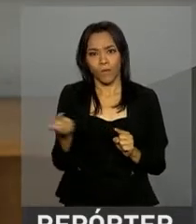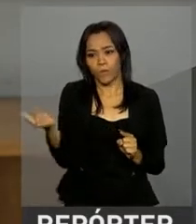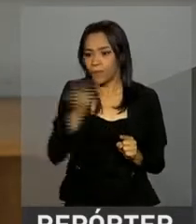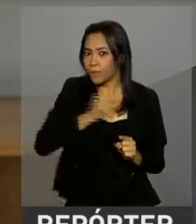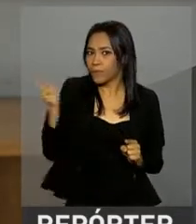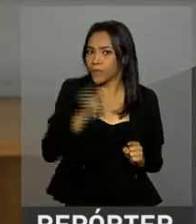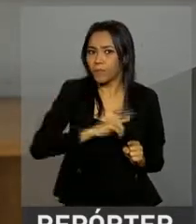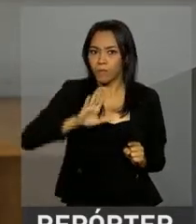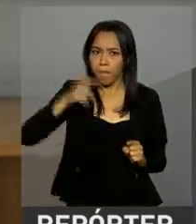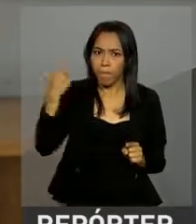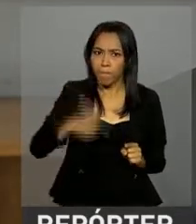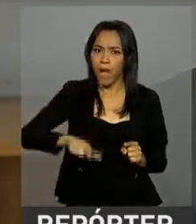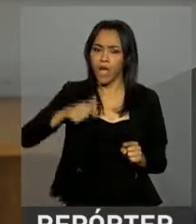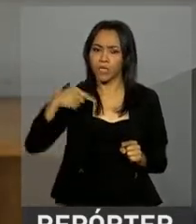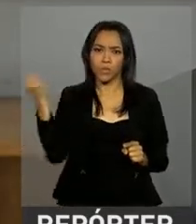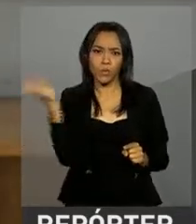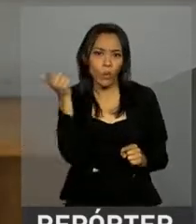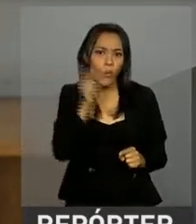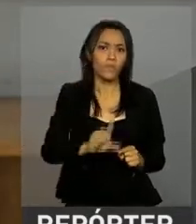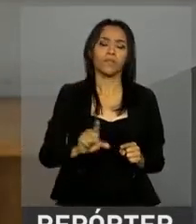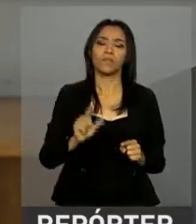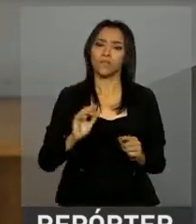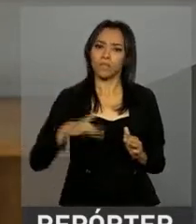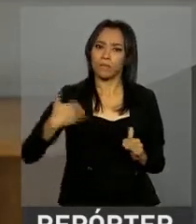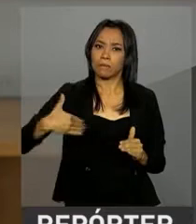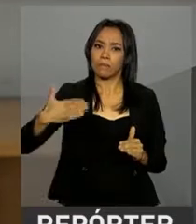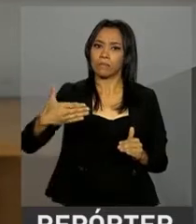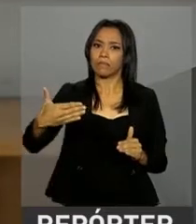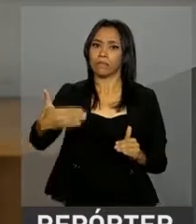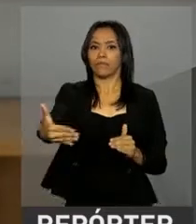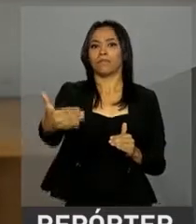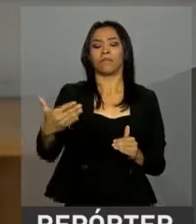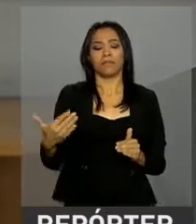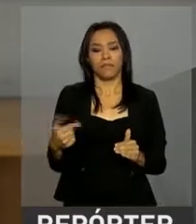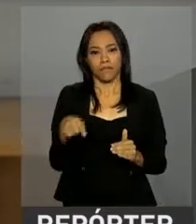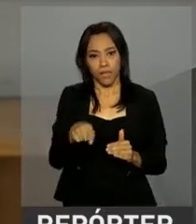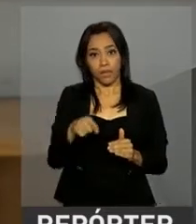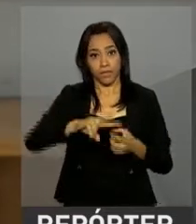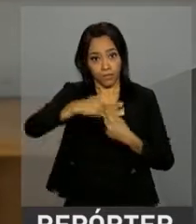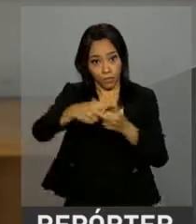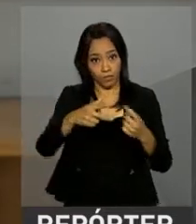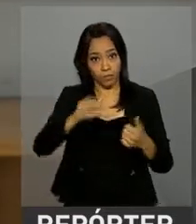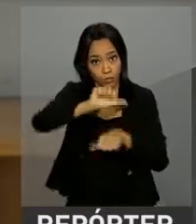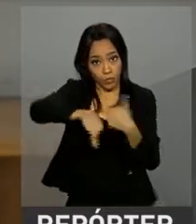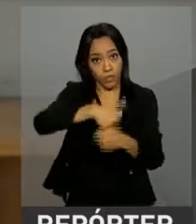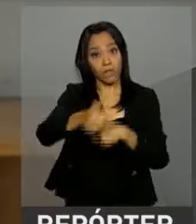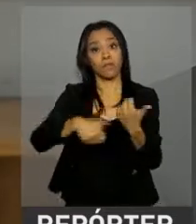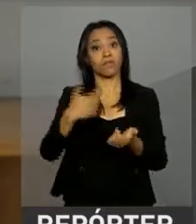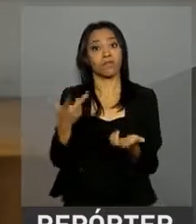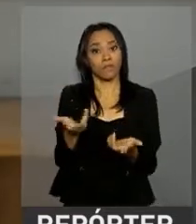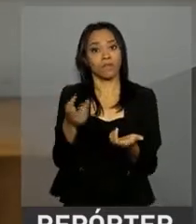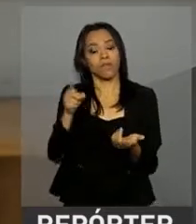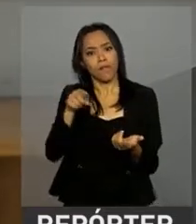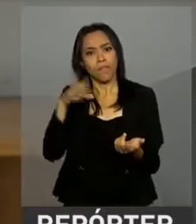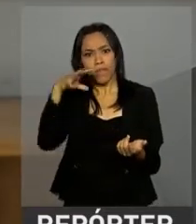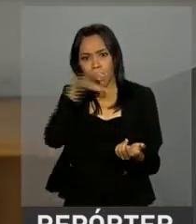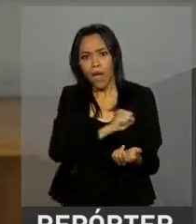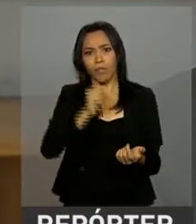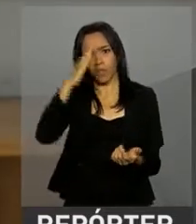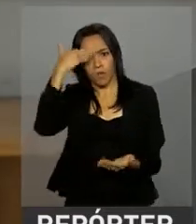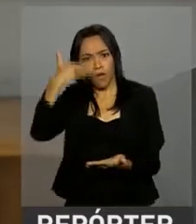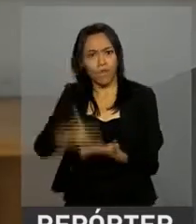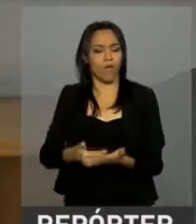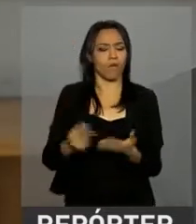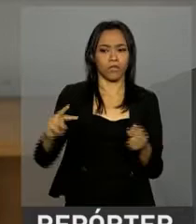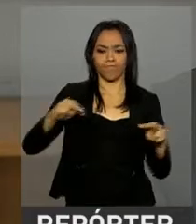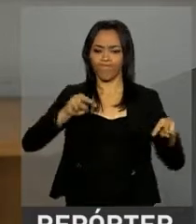urgentes, né? Quanto mais rápido se alcance esses resultados, essas reformas, mais rápido a confiança